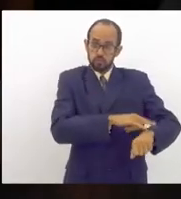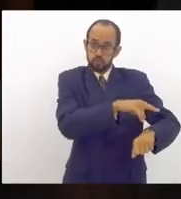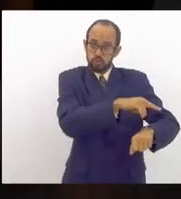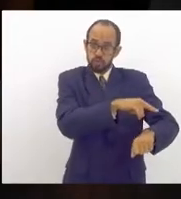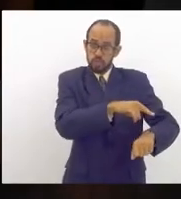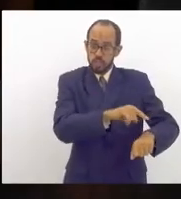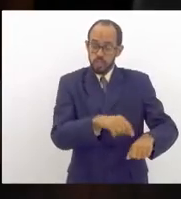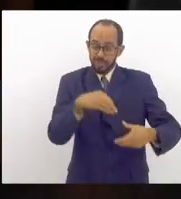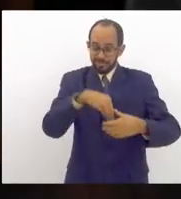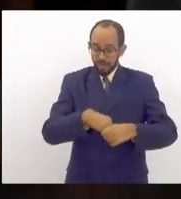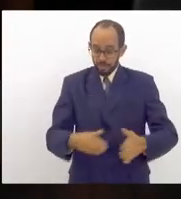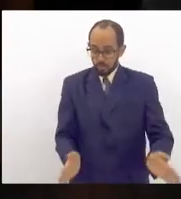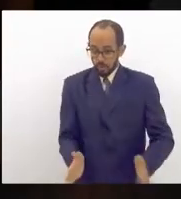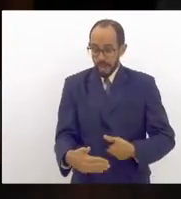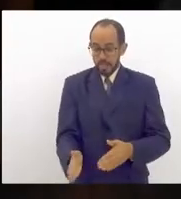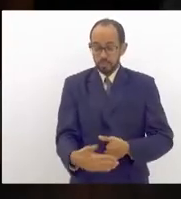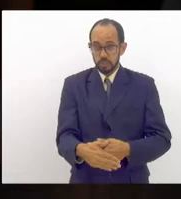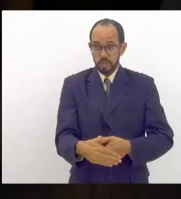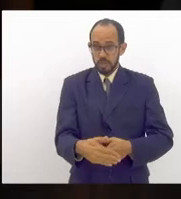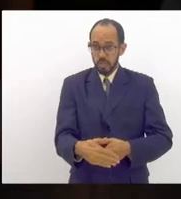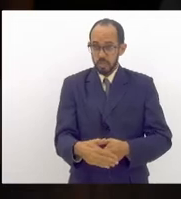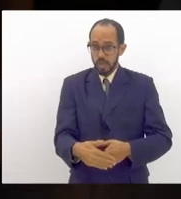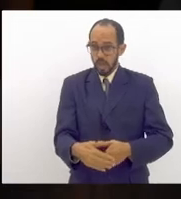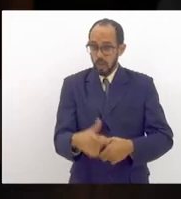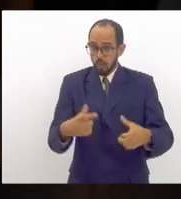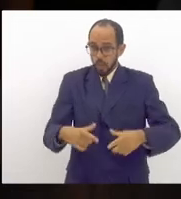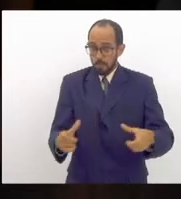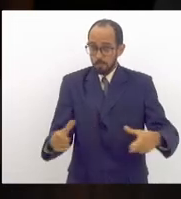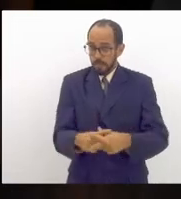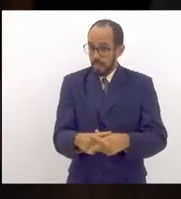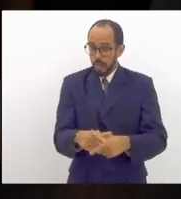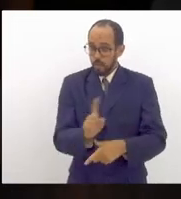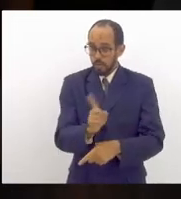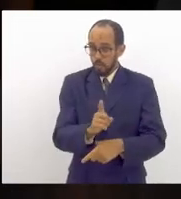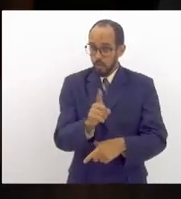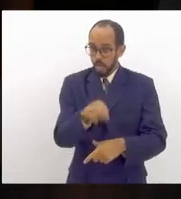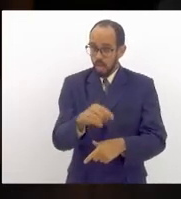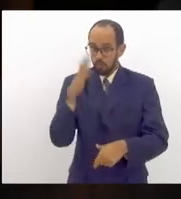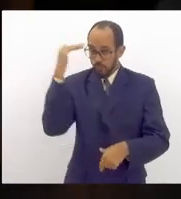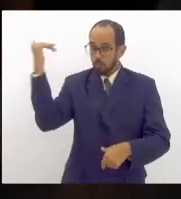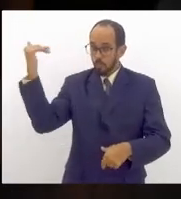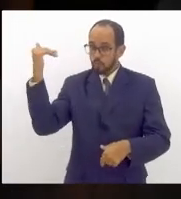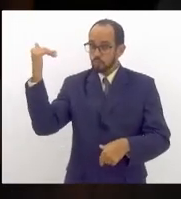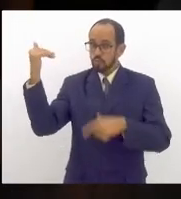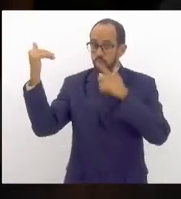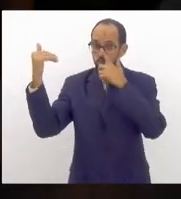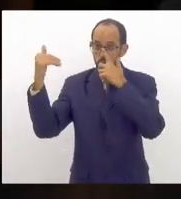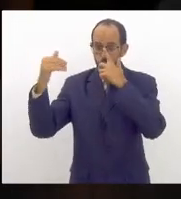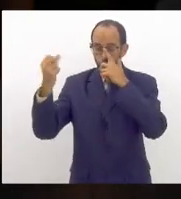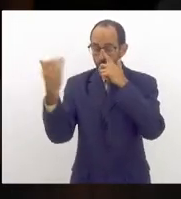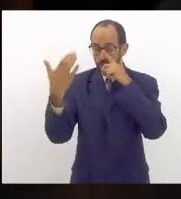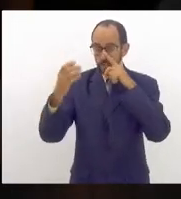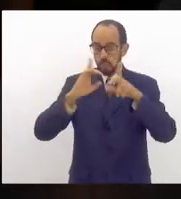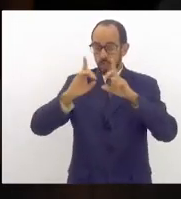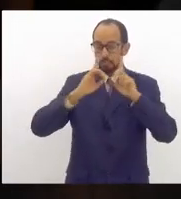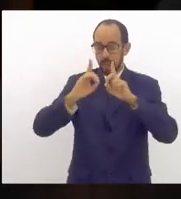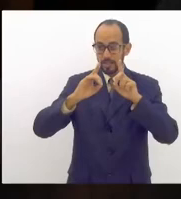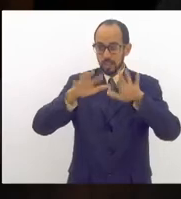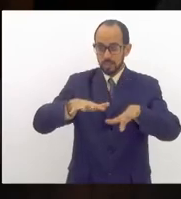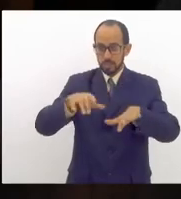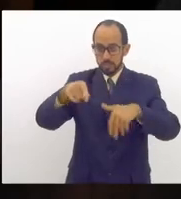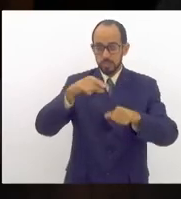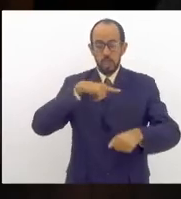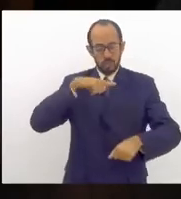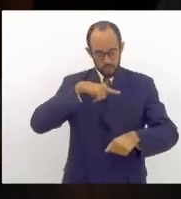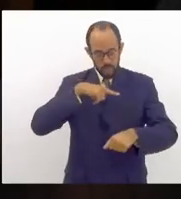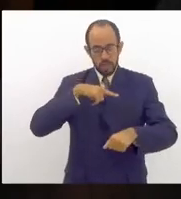pequena não rede grande então a gente quando leva esse esse essas questões para para o debate a gente tem uma acolhimento assim muito